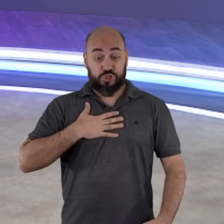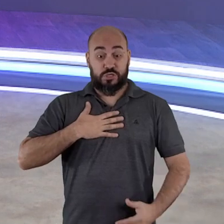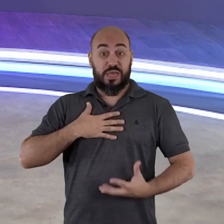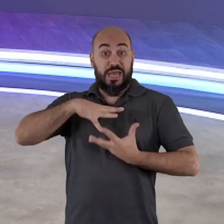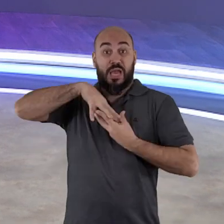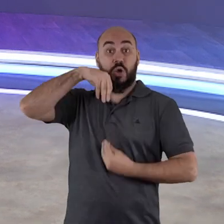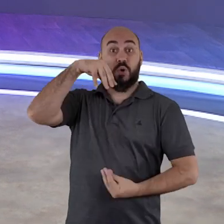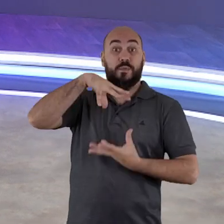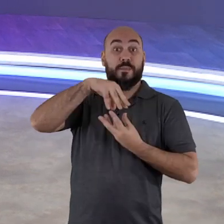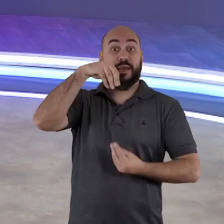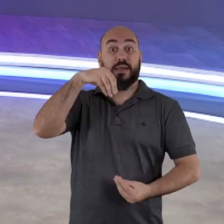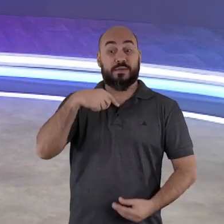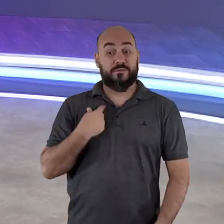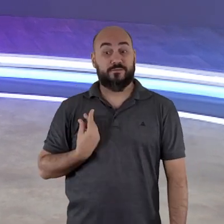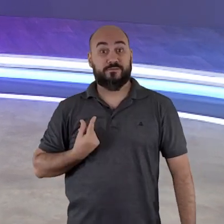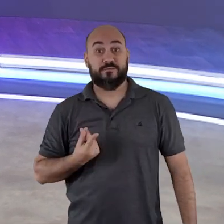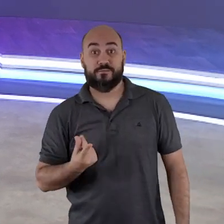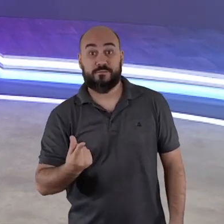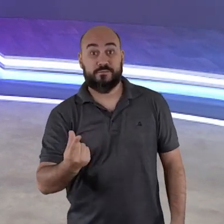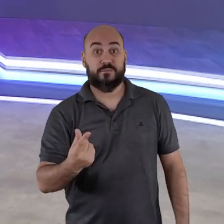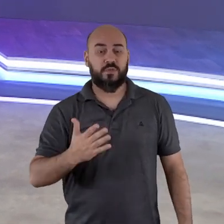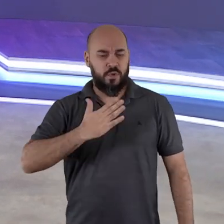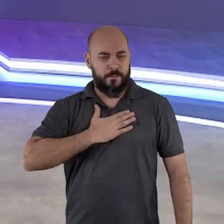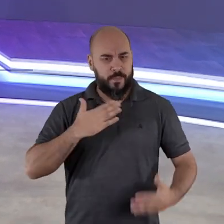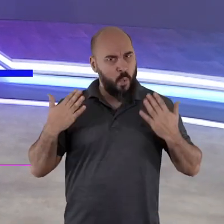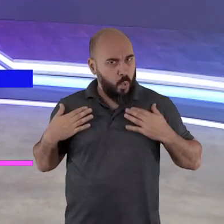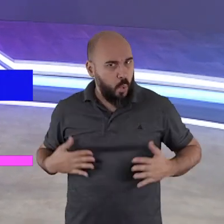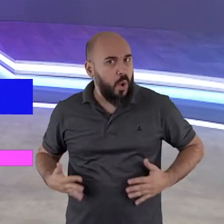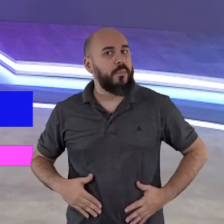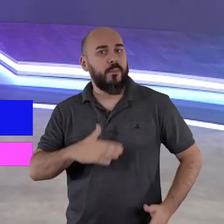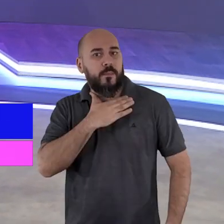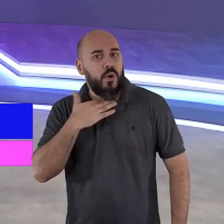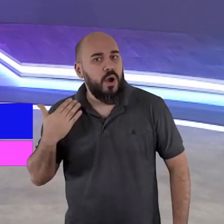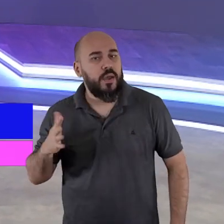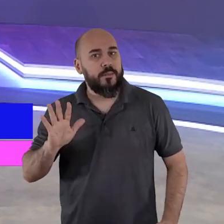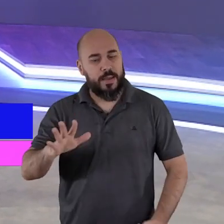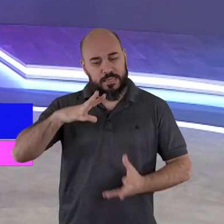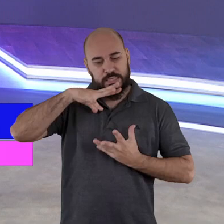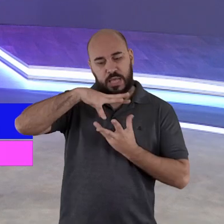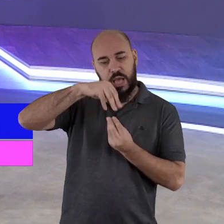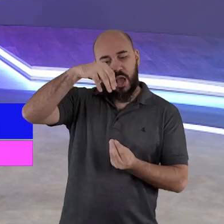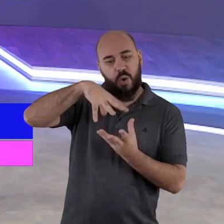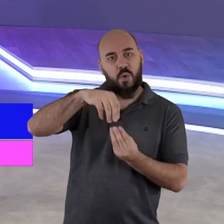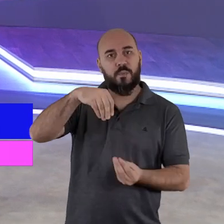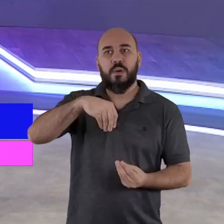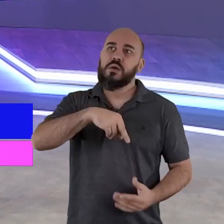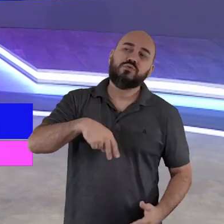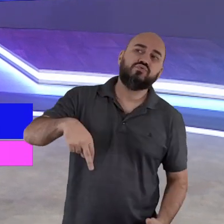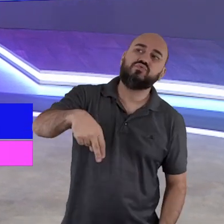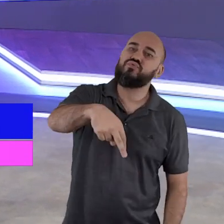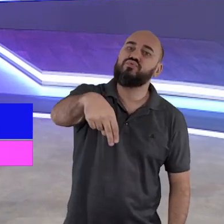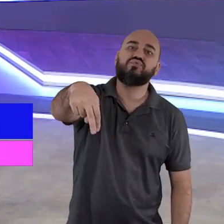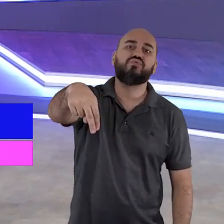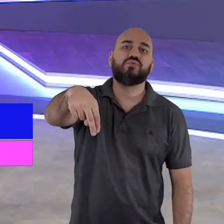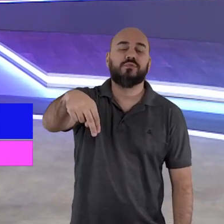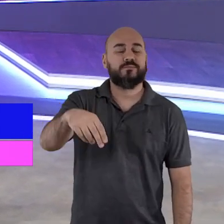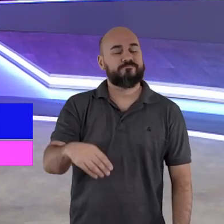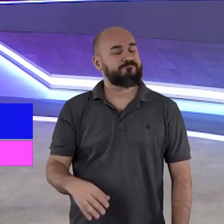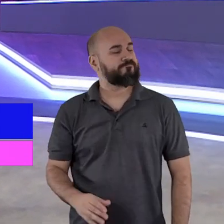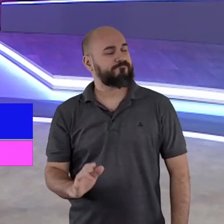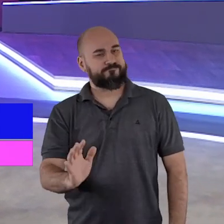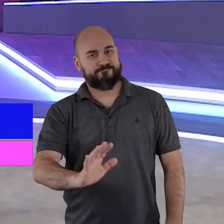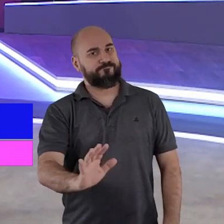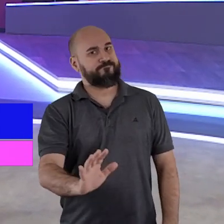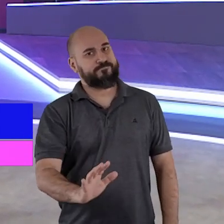sou imortal, o meu corpo morre, mas a minha alma não morre. Esquecendo-se que, em Gênesis, no capítulo 2, versículo 7,